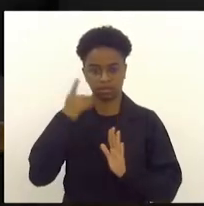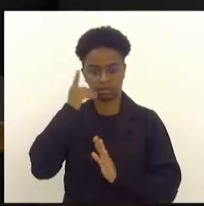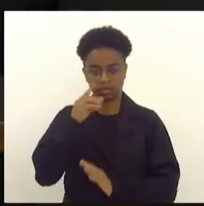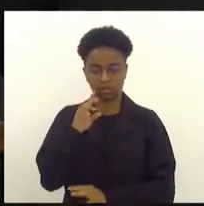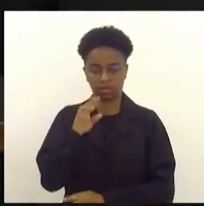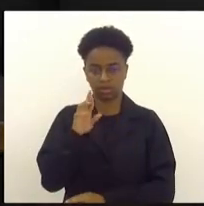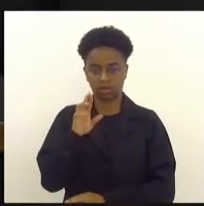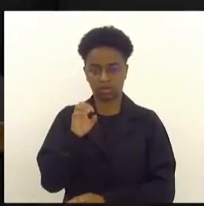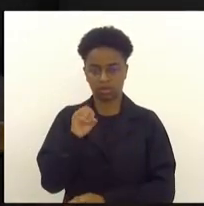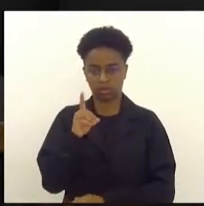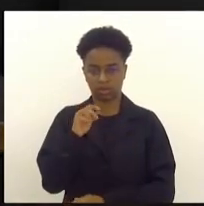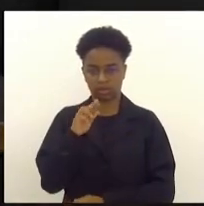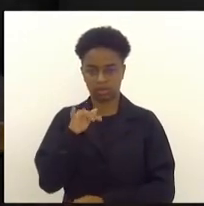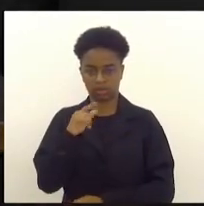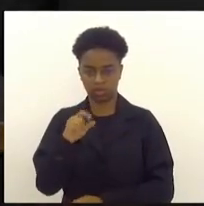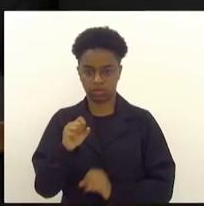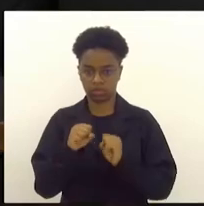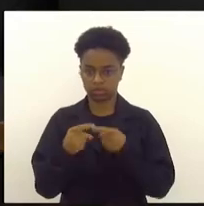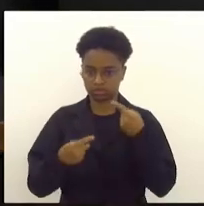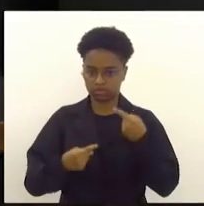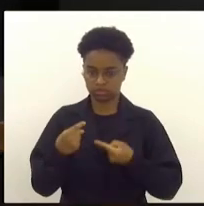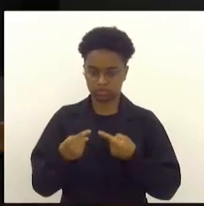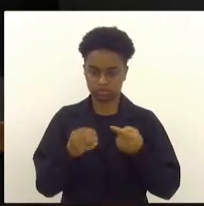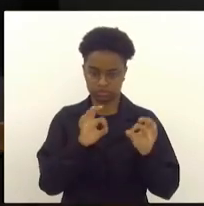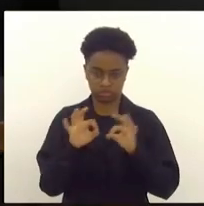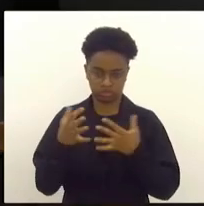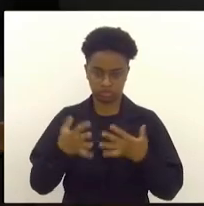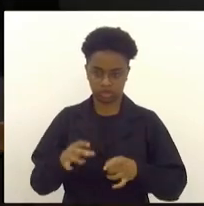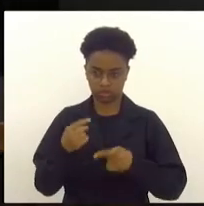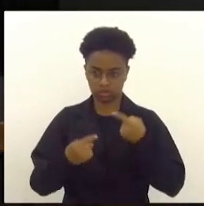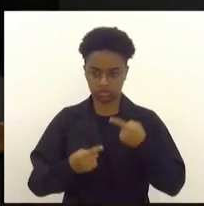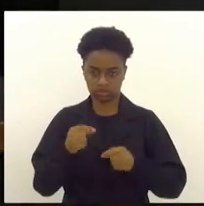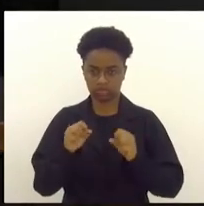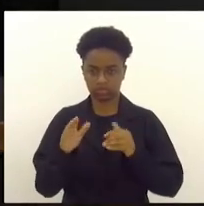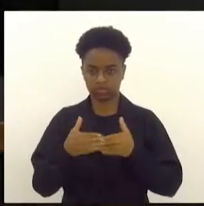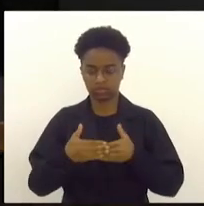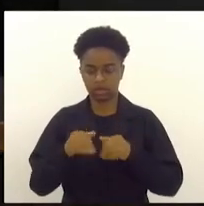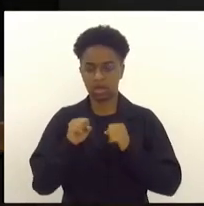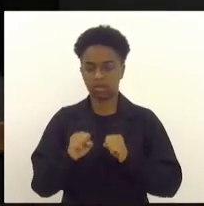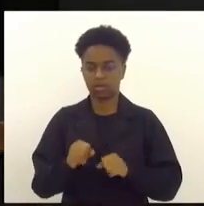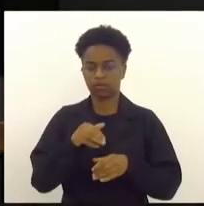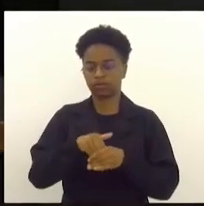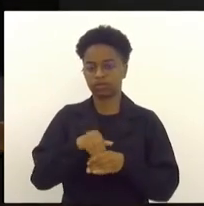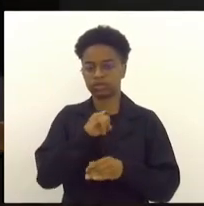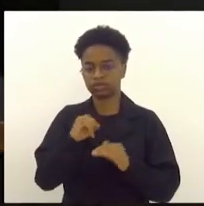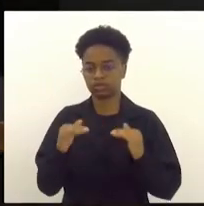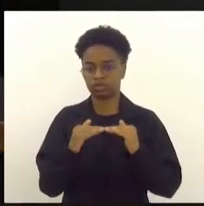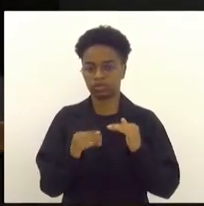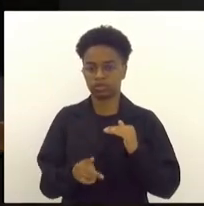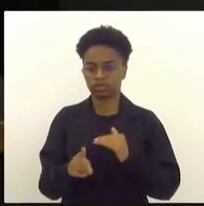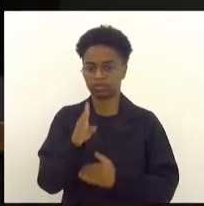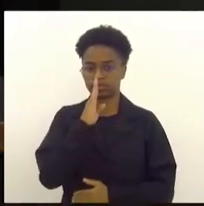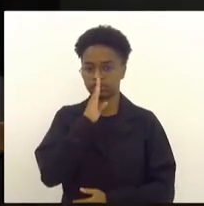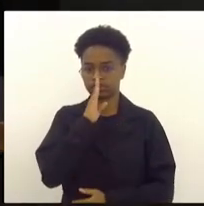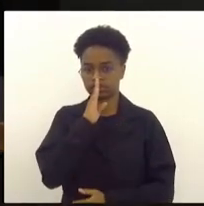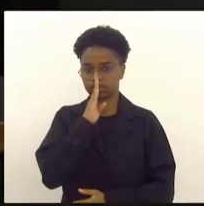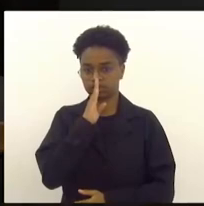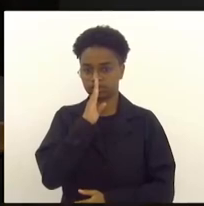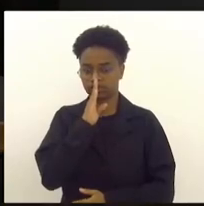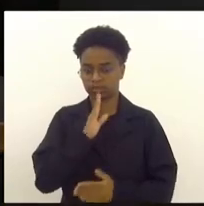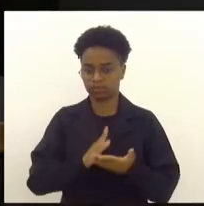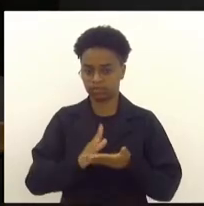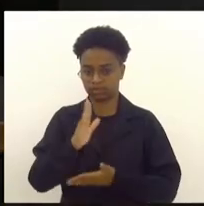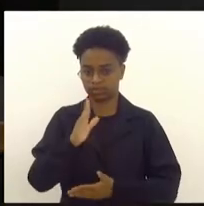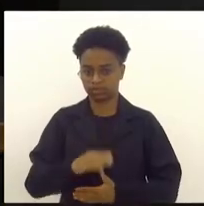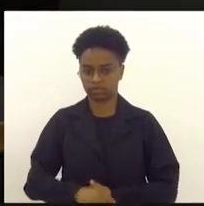Amorim em discussão não havendo Quem Queira discutir encerrado a discussão em votação os senhores que a prova permaneço Como estão